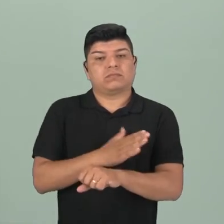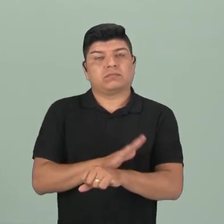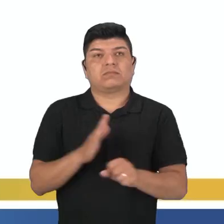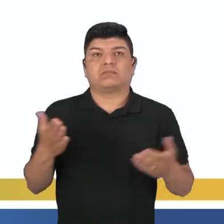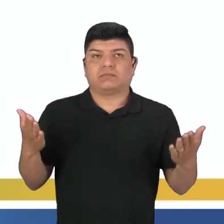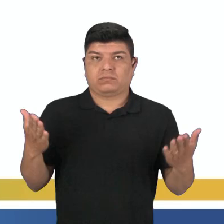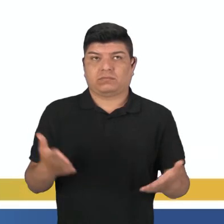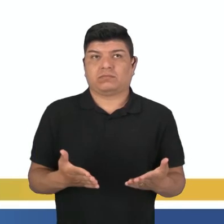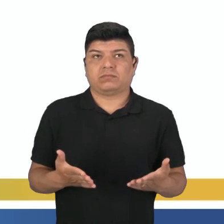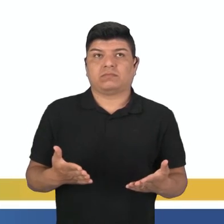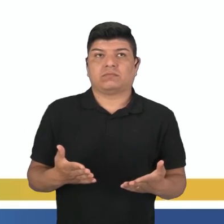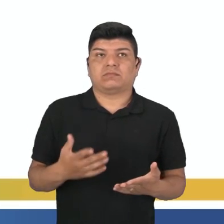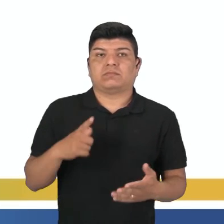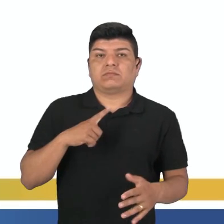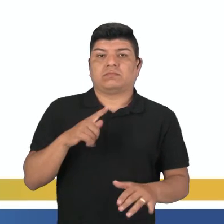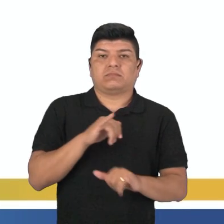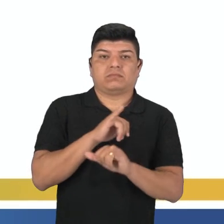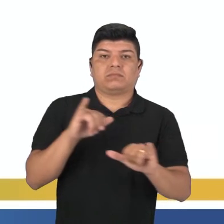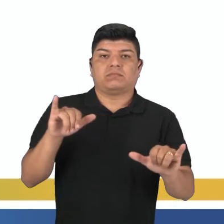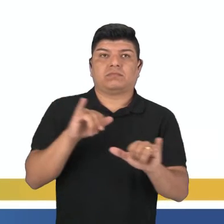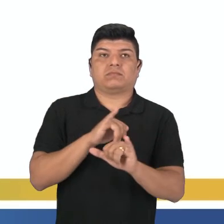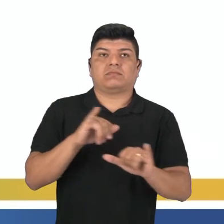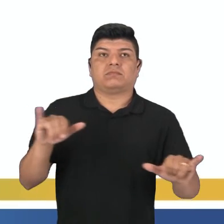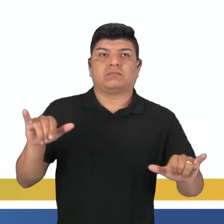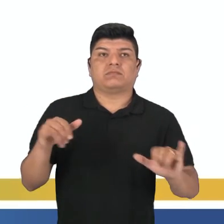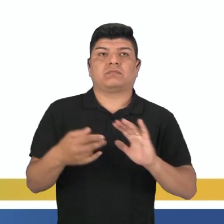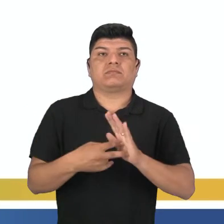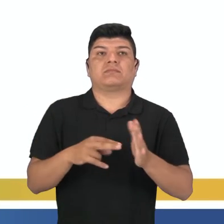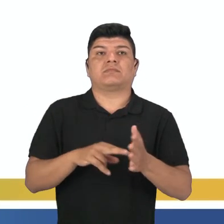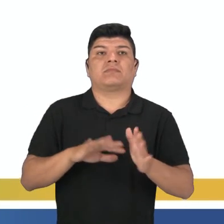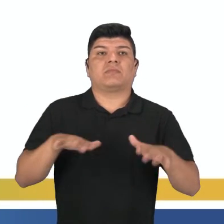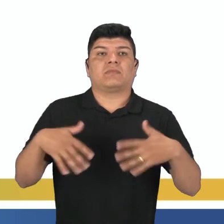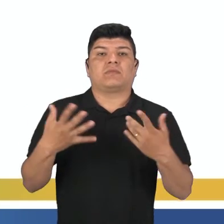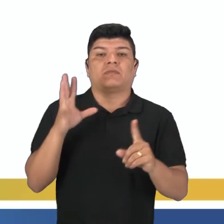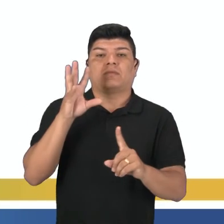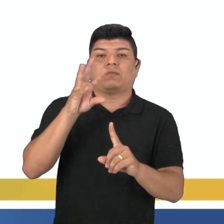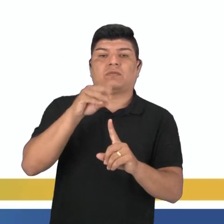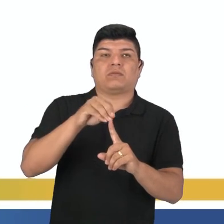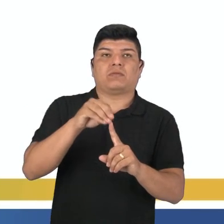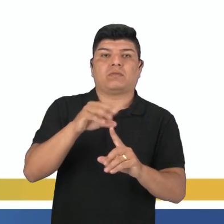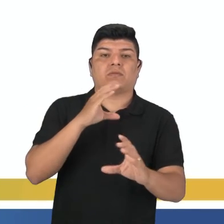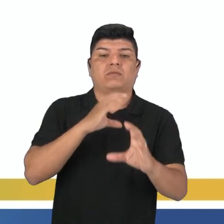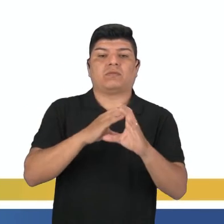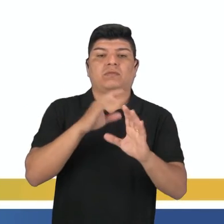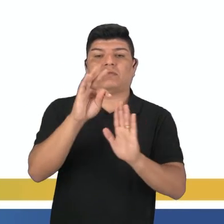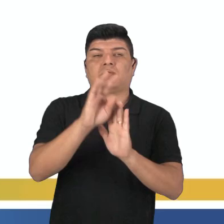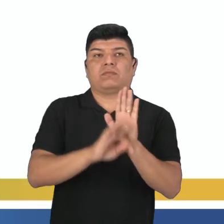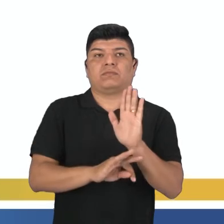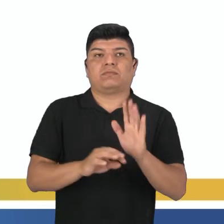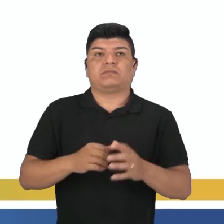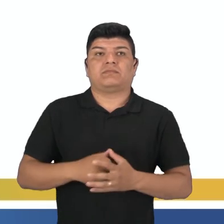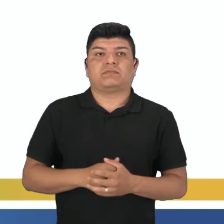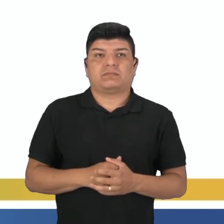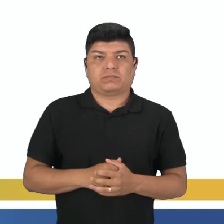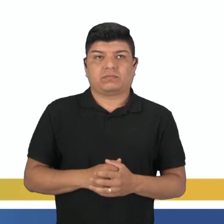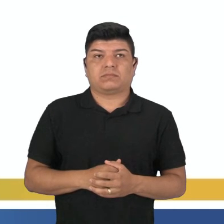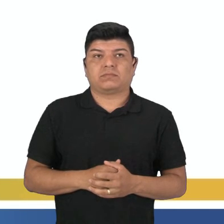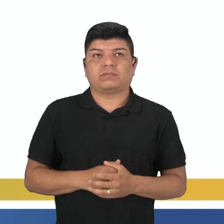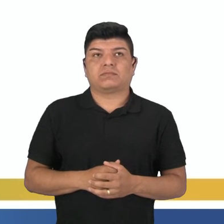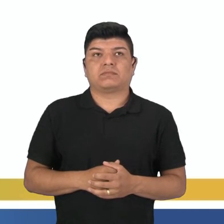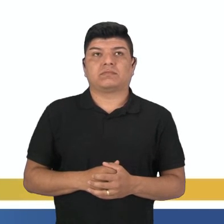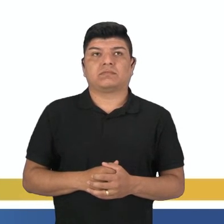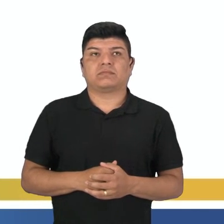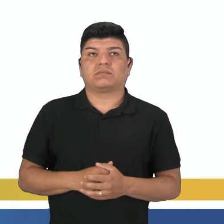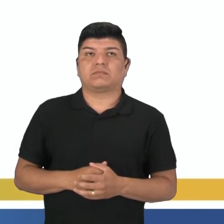né, galerinha? Temos ali uma notícia, né? Aí quer saber aqui qual o propósito comunicativo do texto. Então vamos ver a notícia ali,